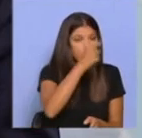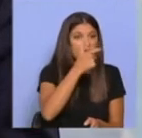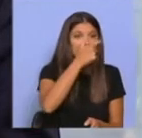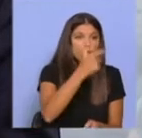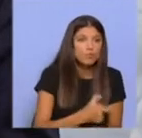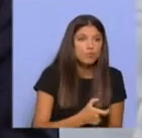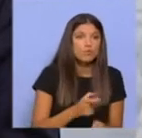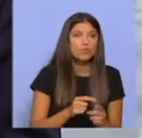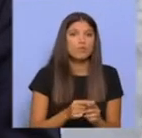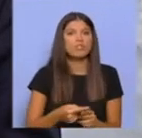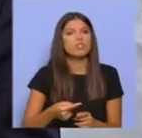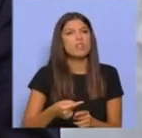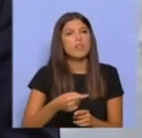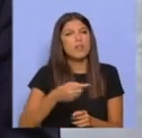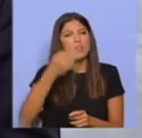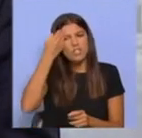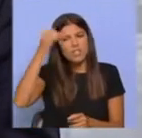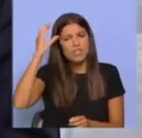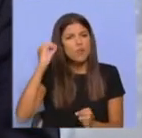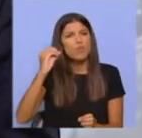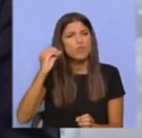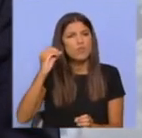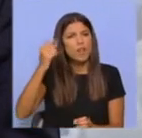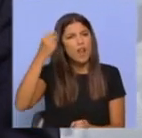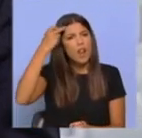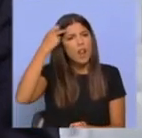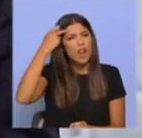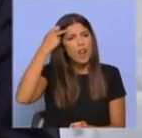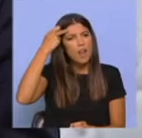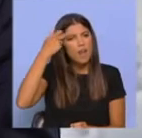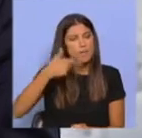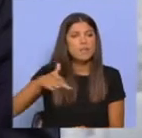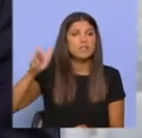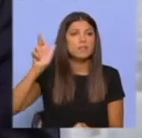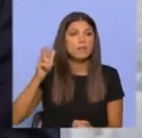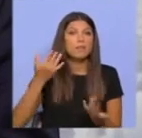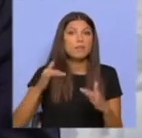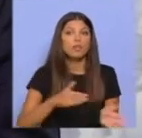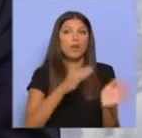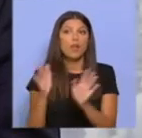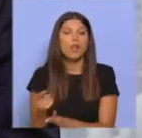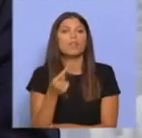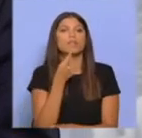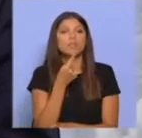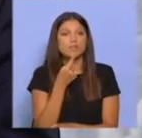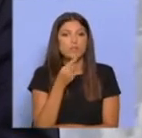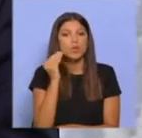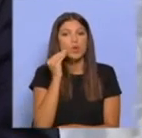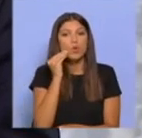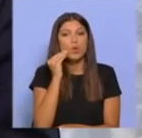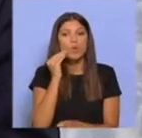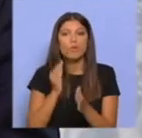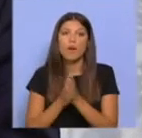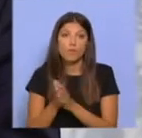memória esse sofrimento. Mas depois perceber então como é que nós podemos ir além deste sofrimento e aproveitar